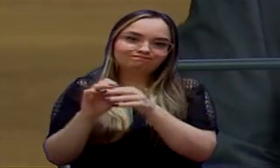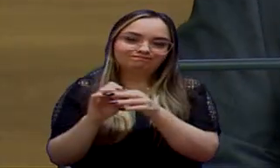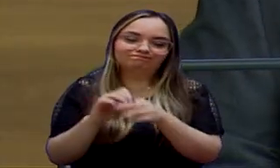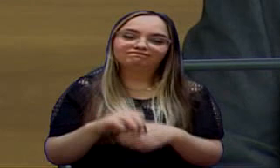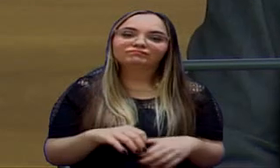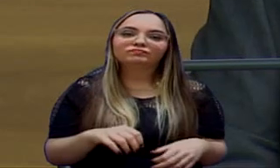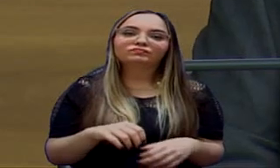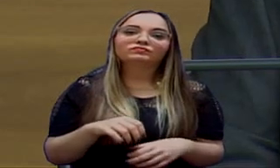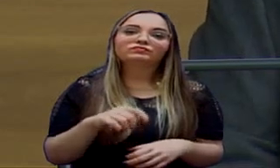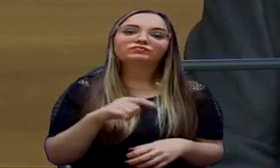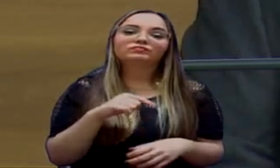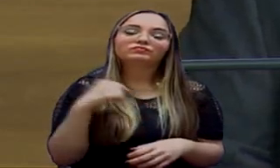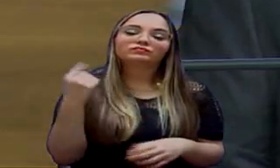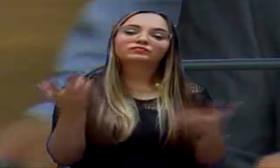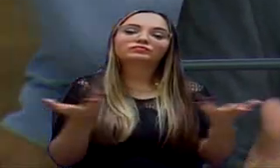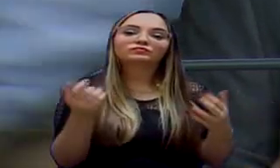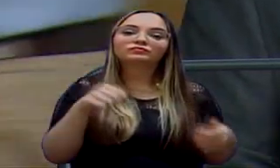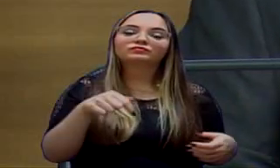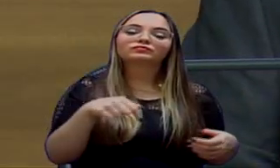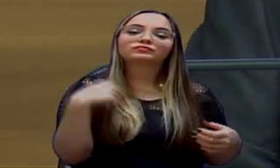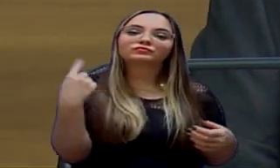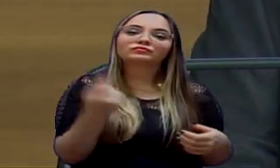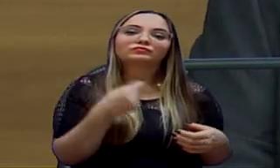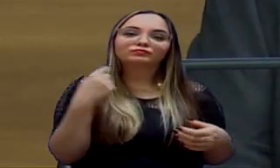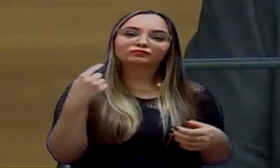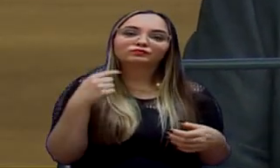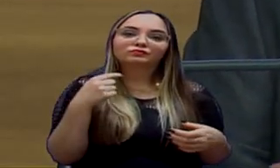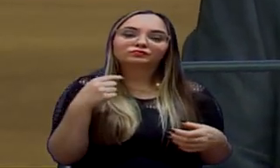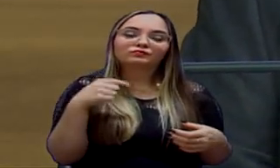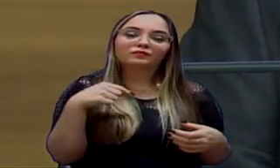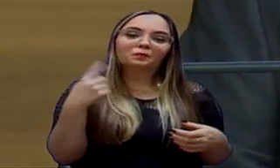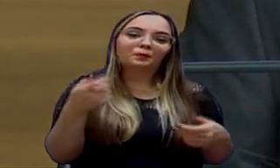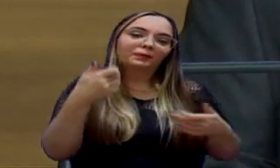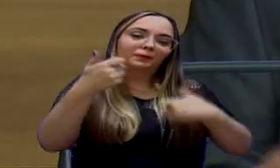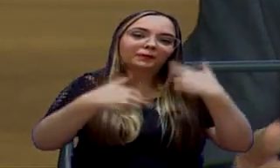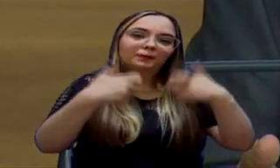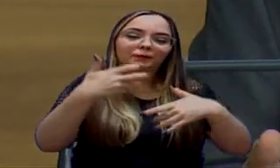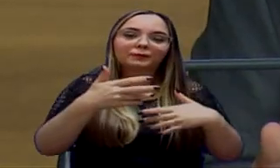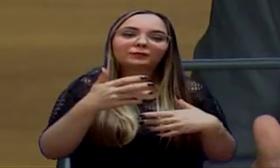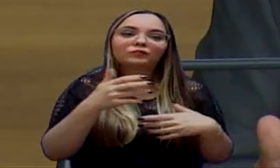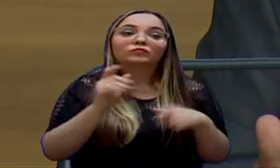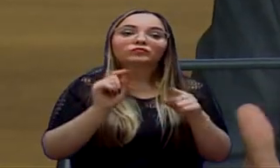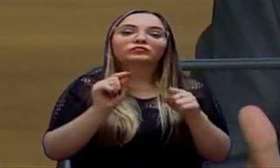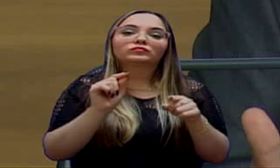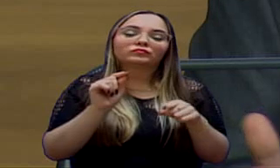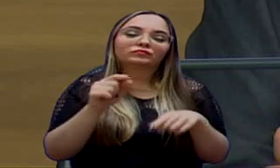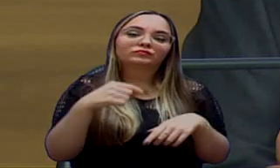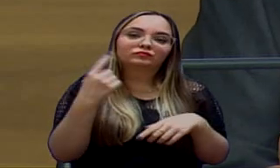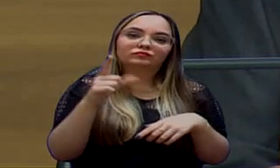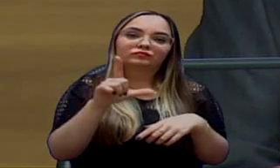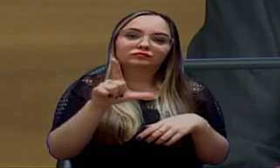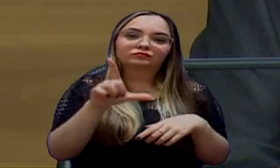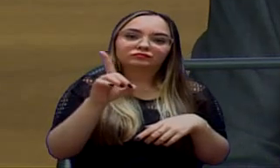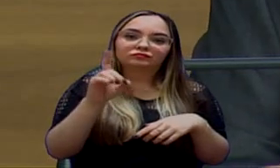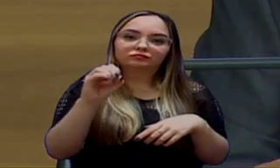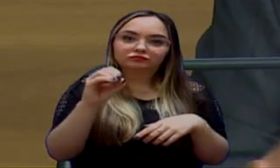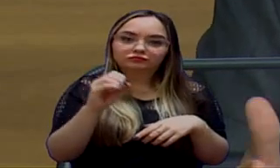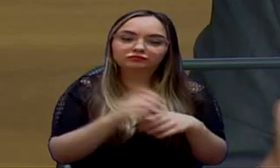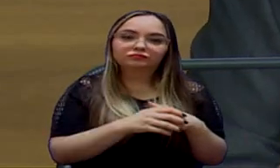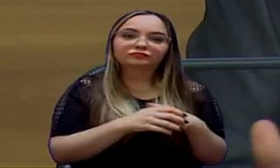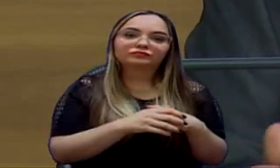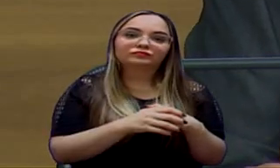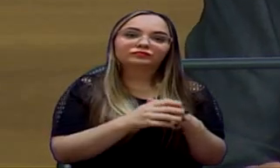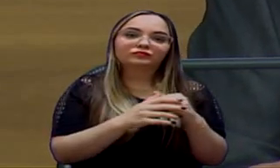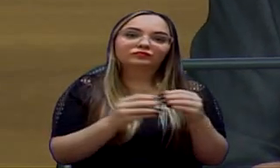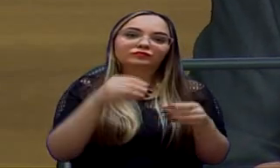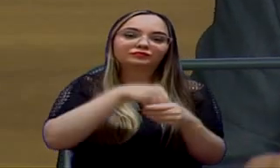né hoje nós vamos aqui passar uma ideia do que que é o projeto de lei da lei de orçamentário O que